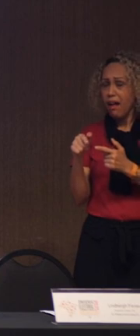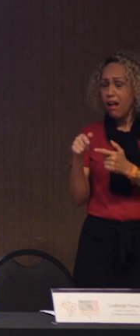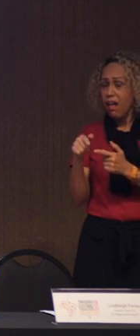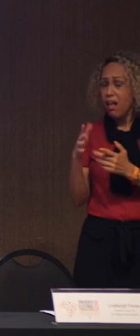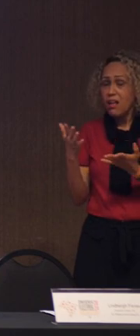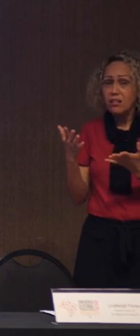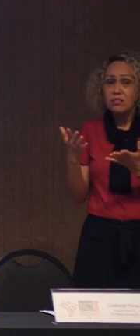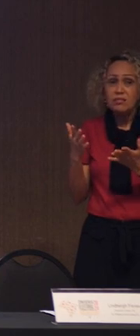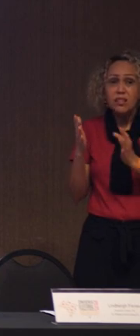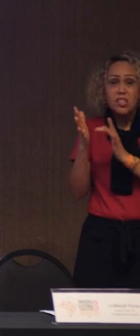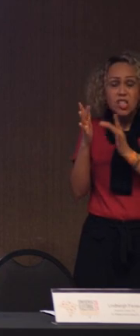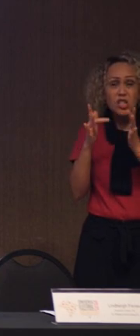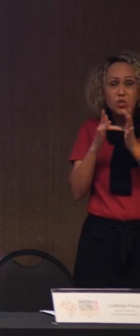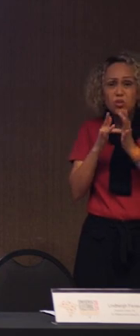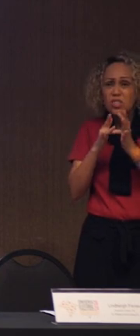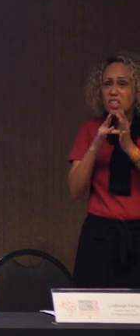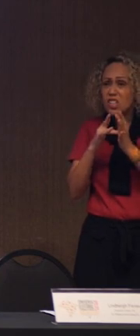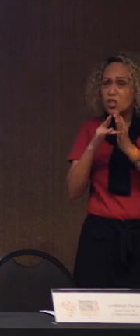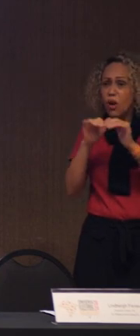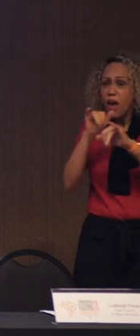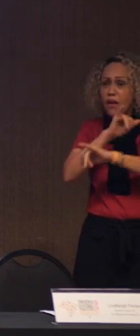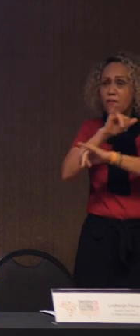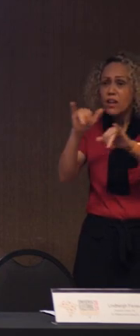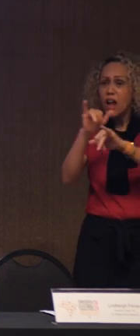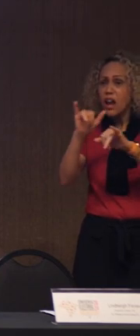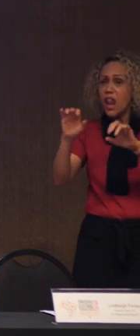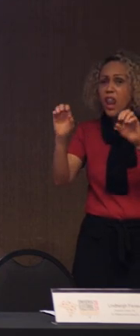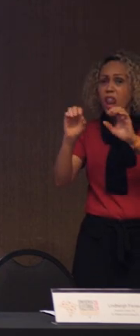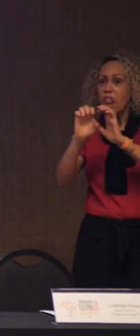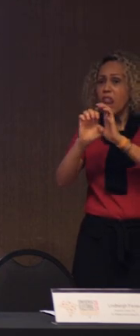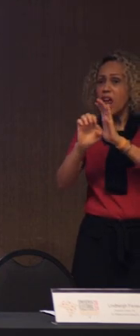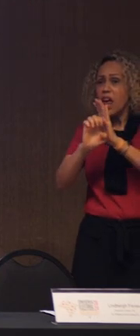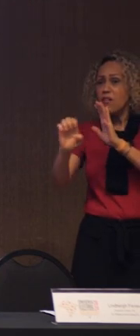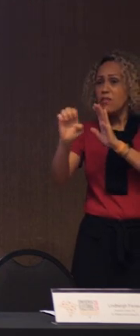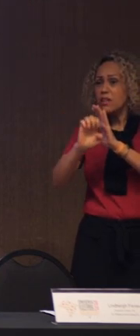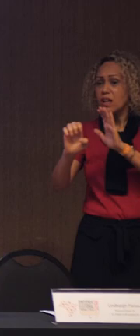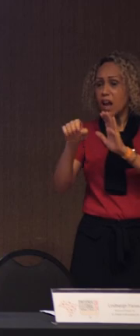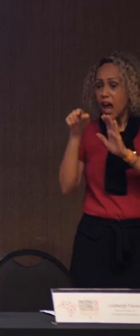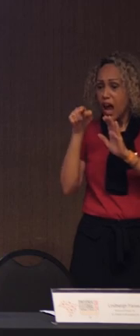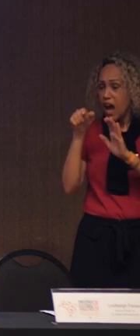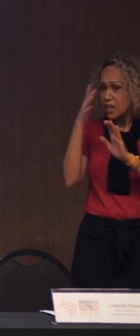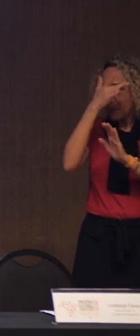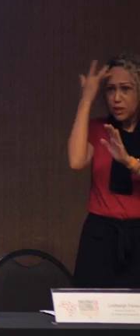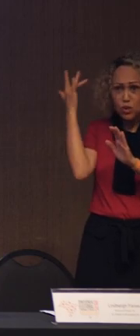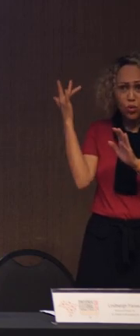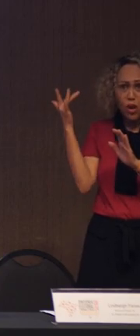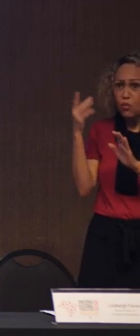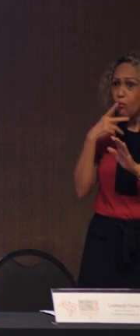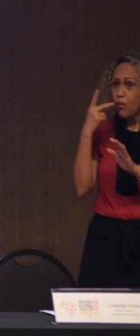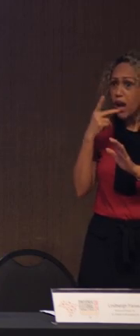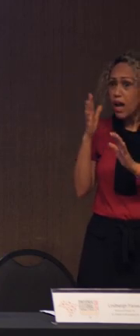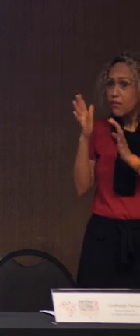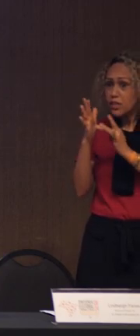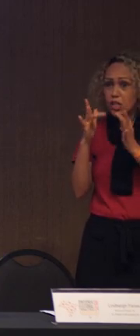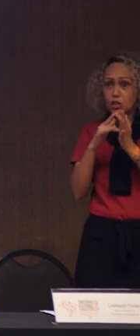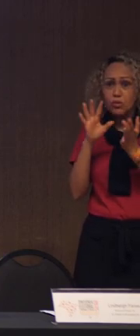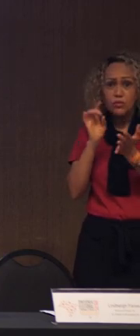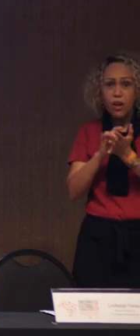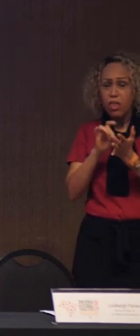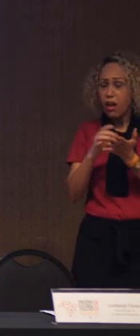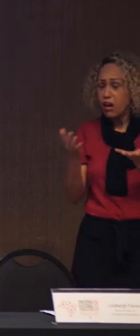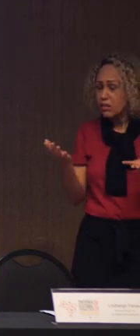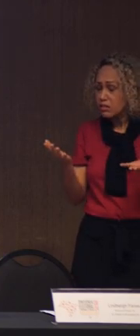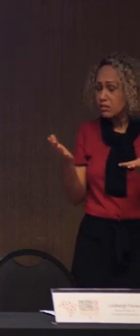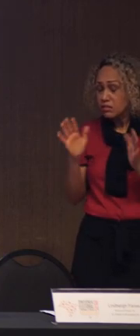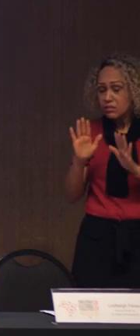de carruagem em Jerusalém, entrou num burrito. Os pobres organizados entrou da religião. Aí